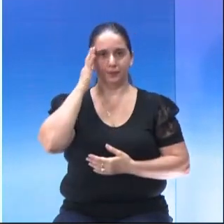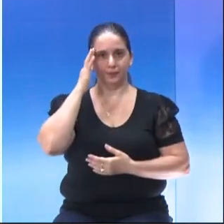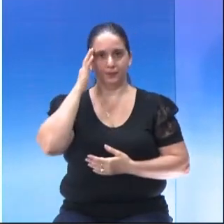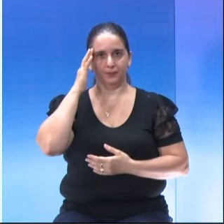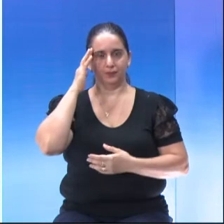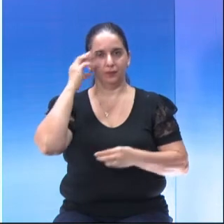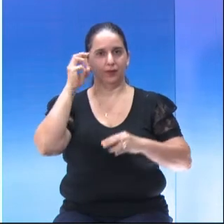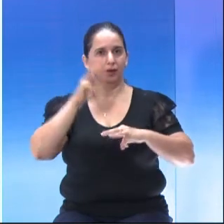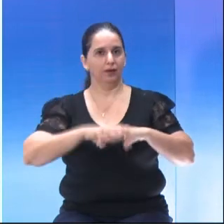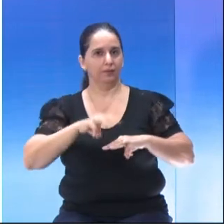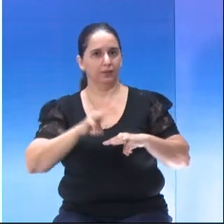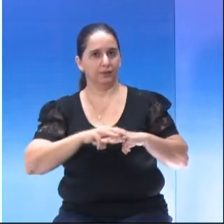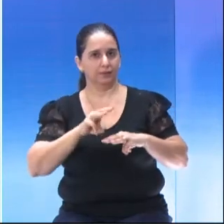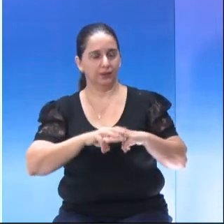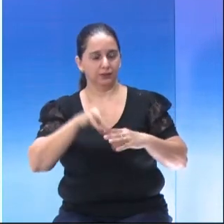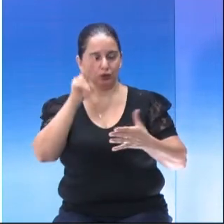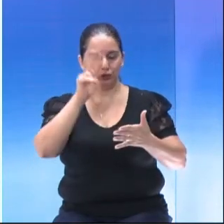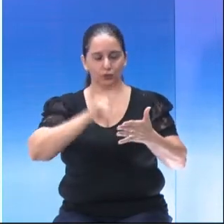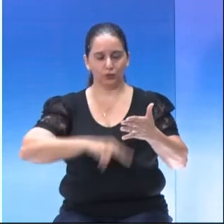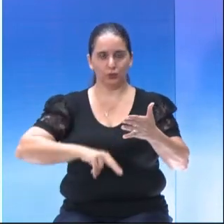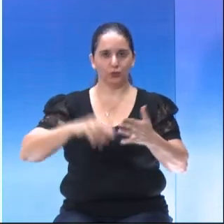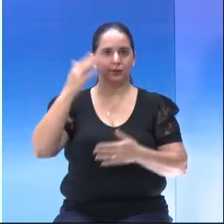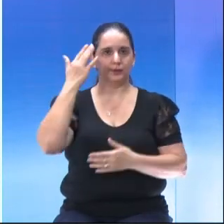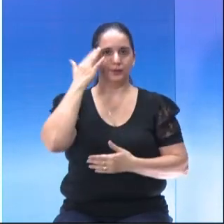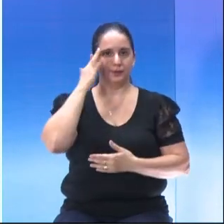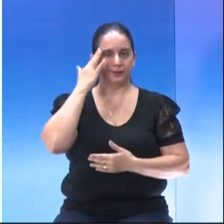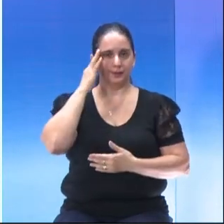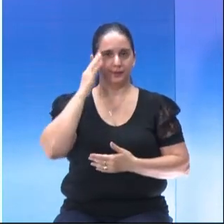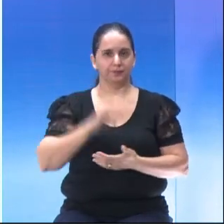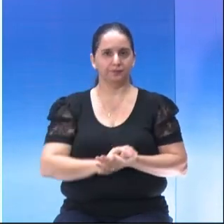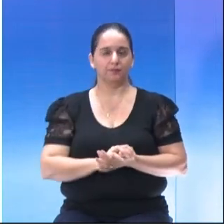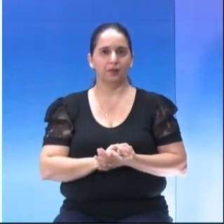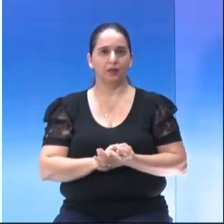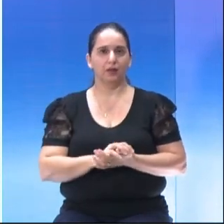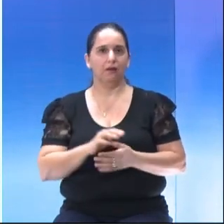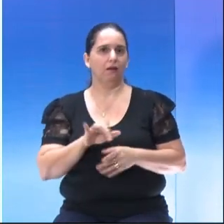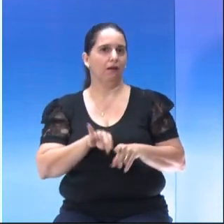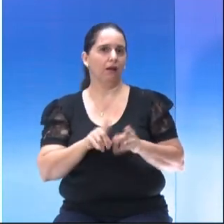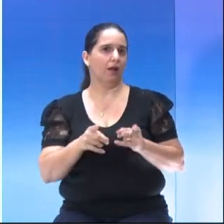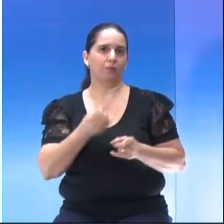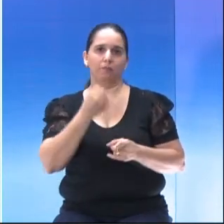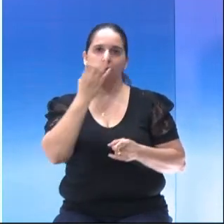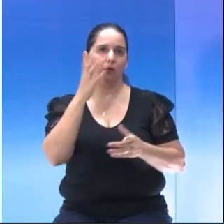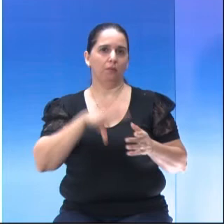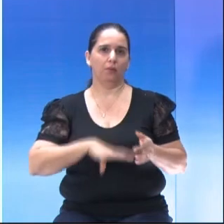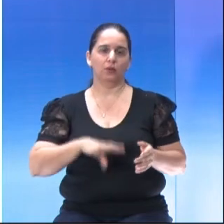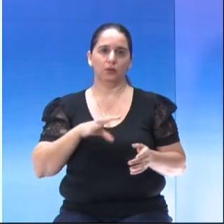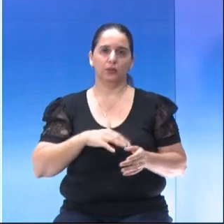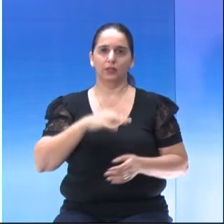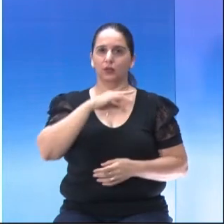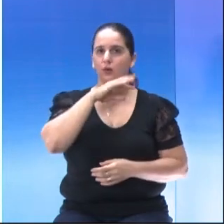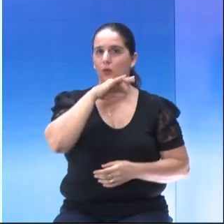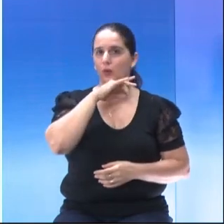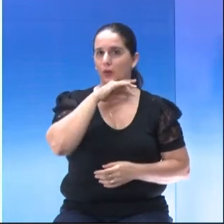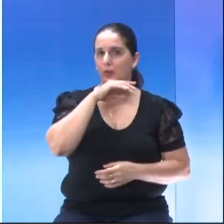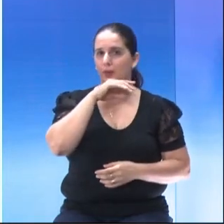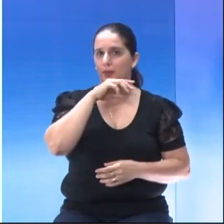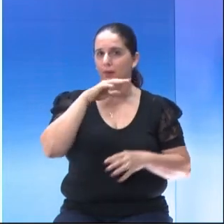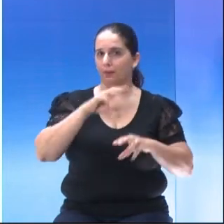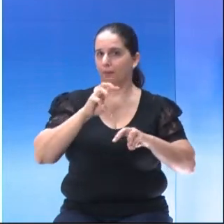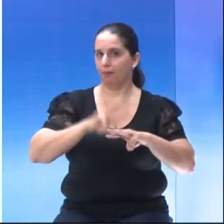interpretação, certo? Matemática, pessoal, é interpretação, certo? O pessoal fala, mas se for bom de português,